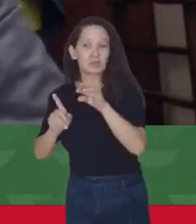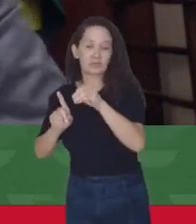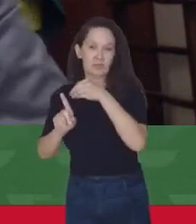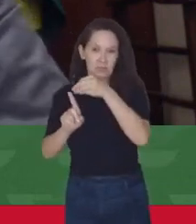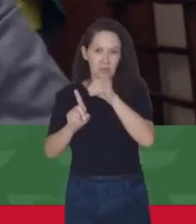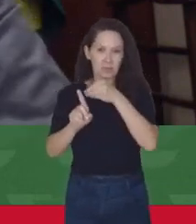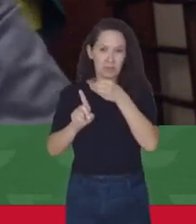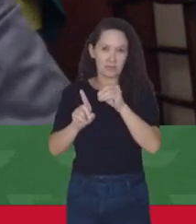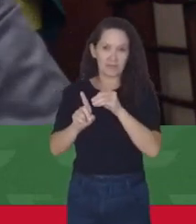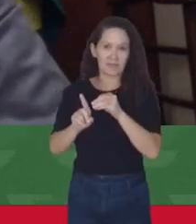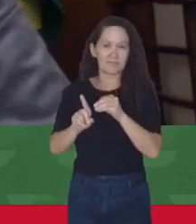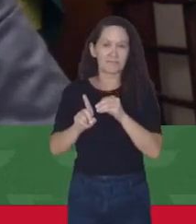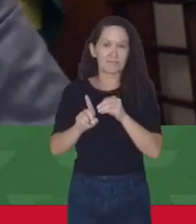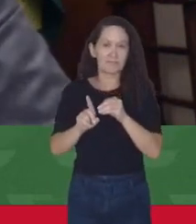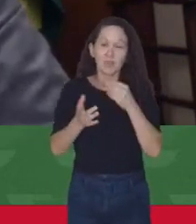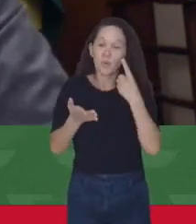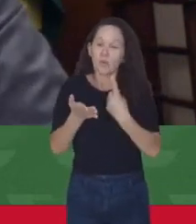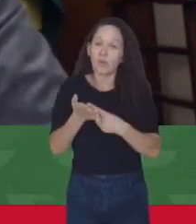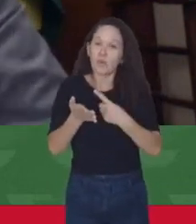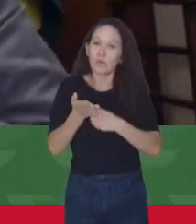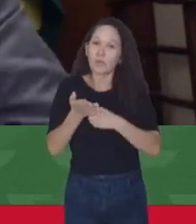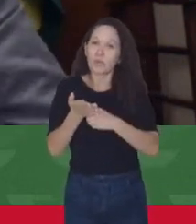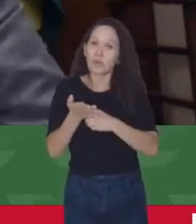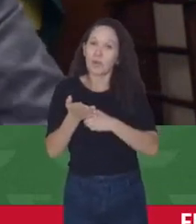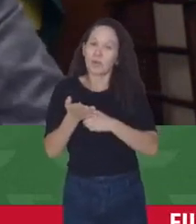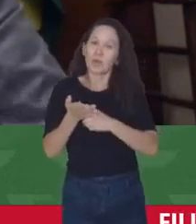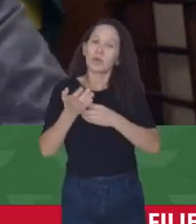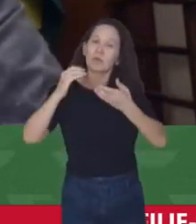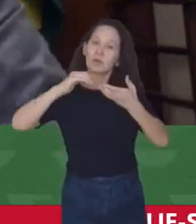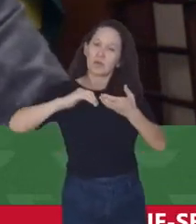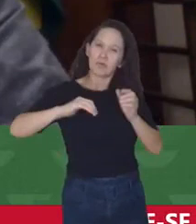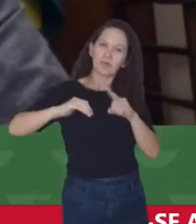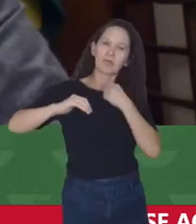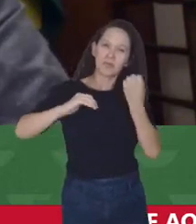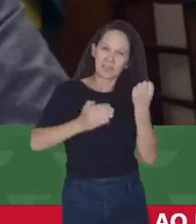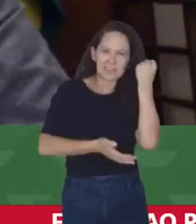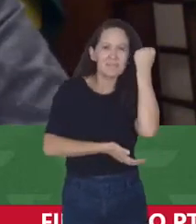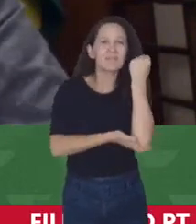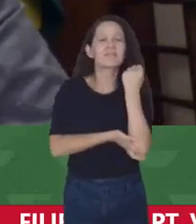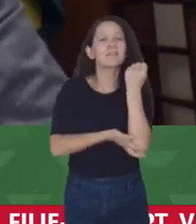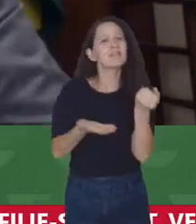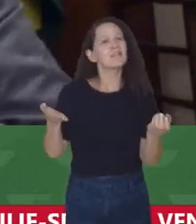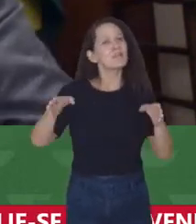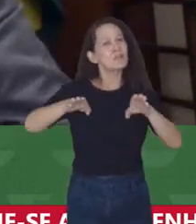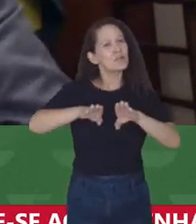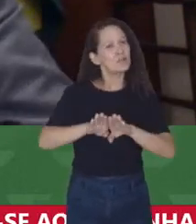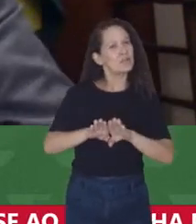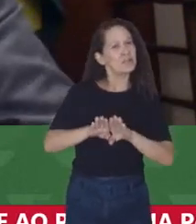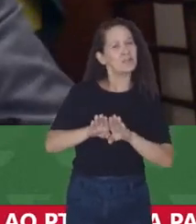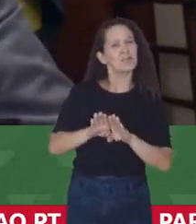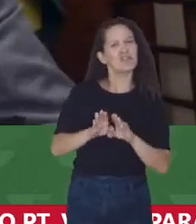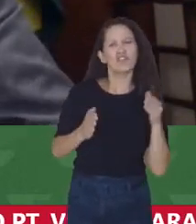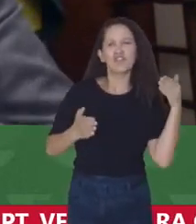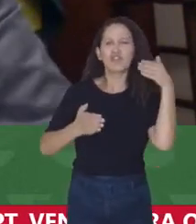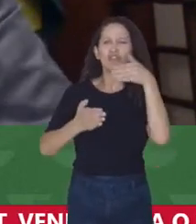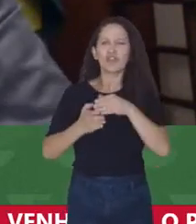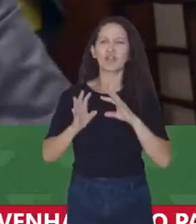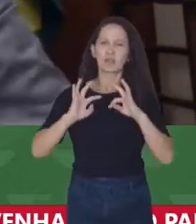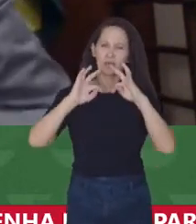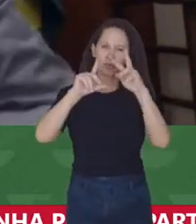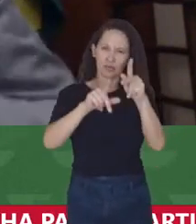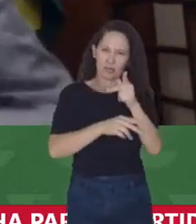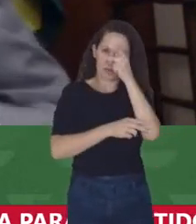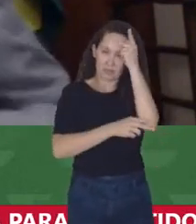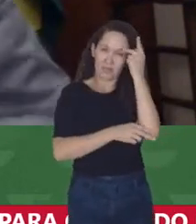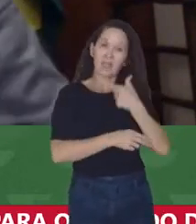vulneráveis. Pactuou com o parlamento brasileiro, com a nossa resistência, a inclusão automática de todos aqueles